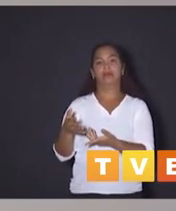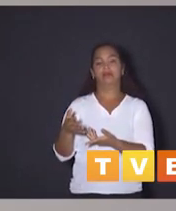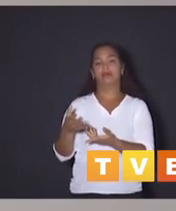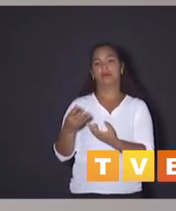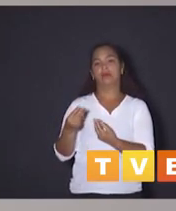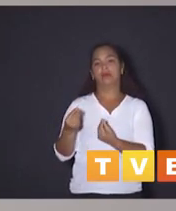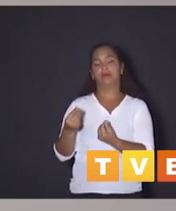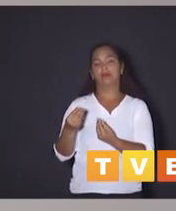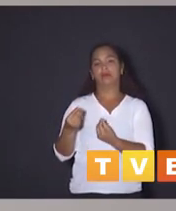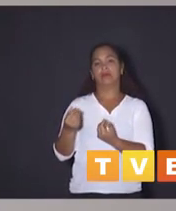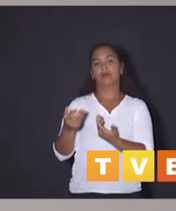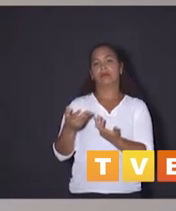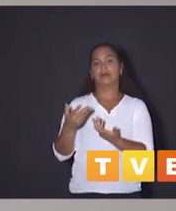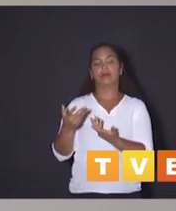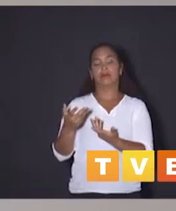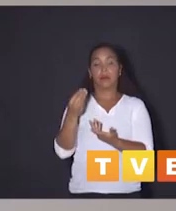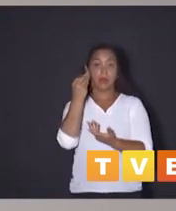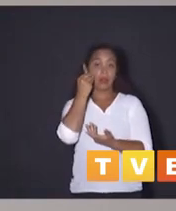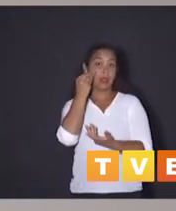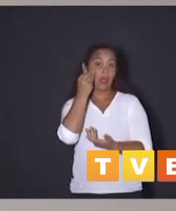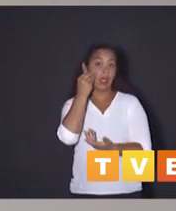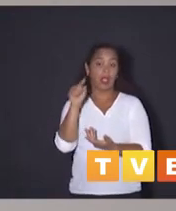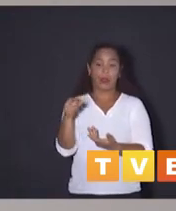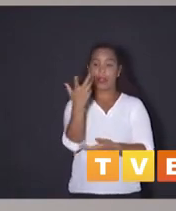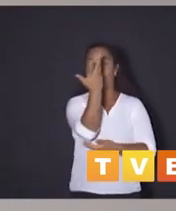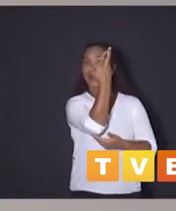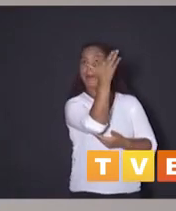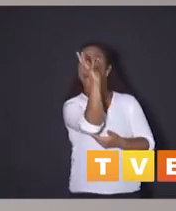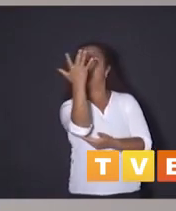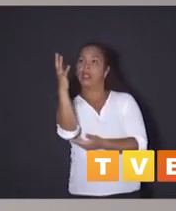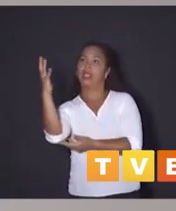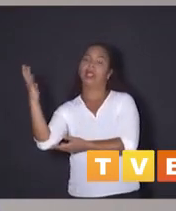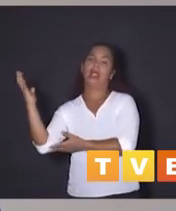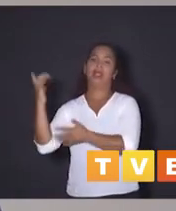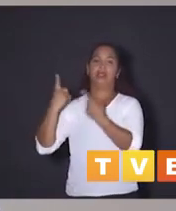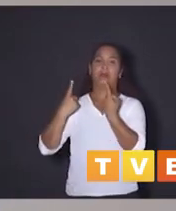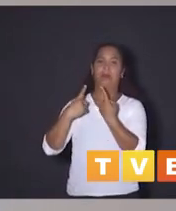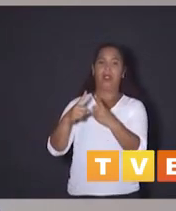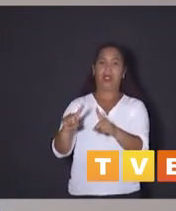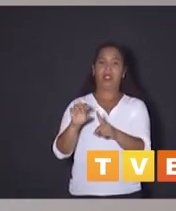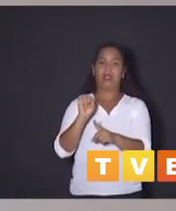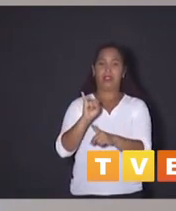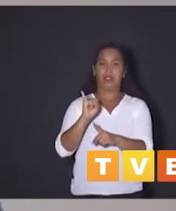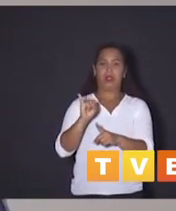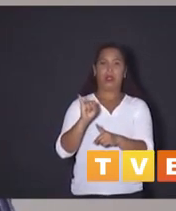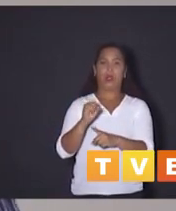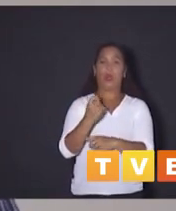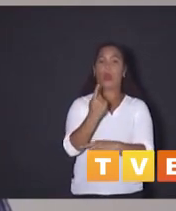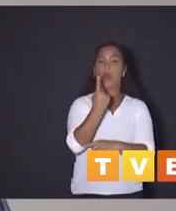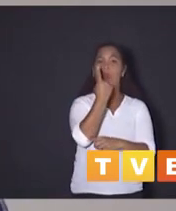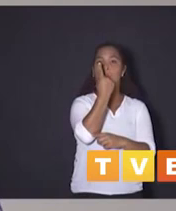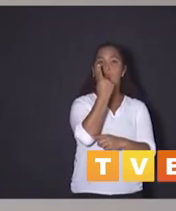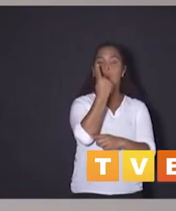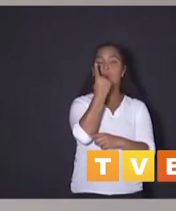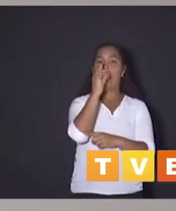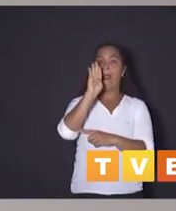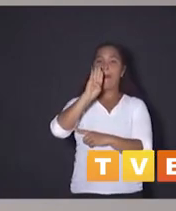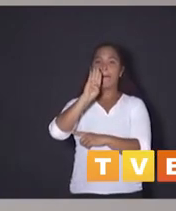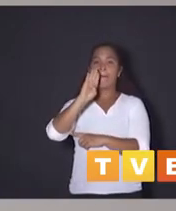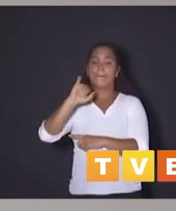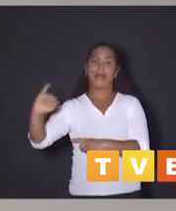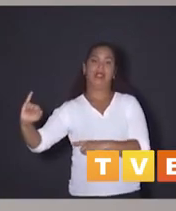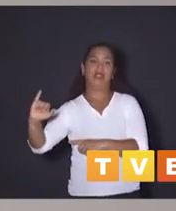um atentado contra o meio ambiente porque a seu tempo produzir alimento tem que utilizar um bilhão de litros de